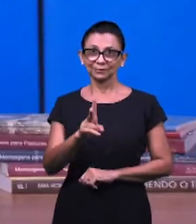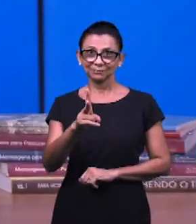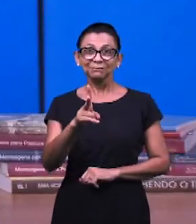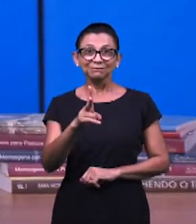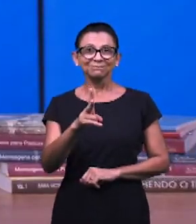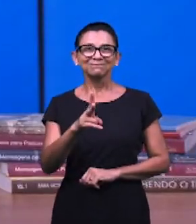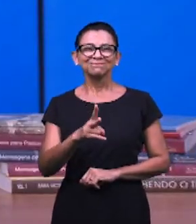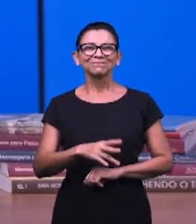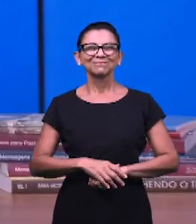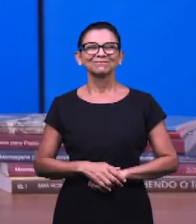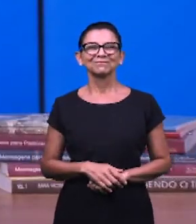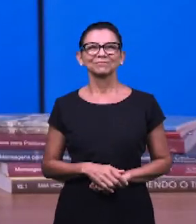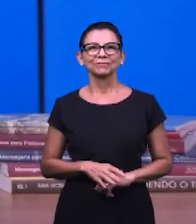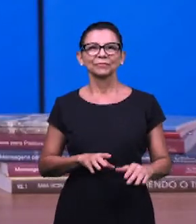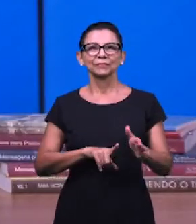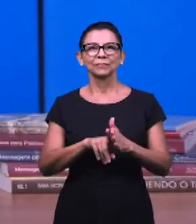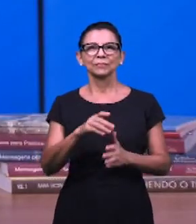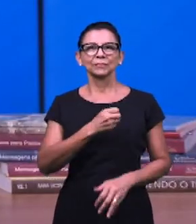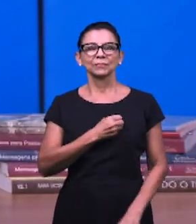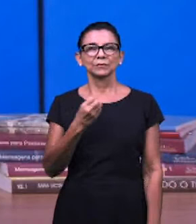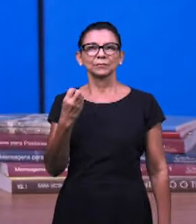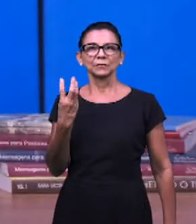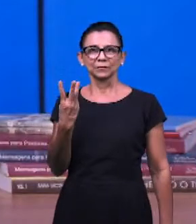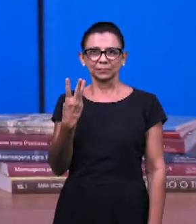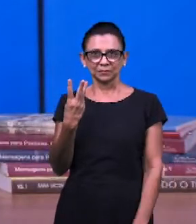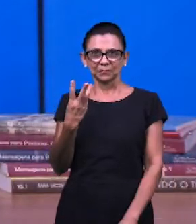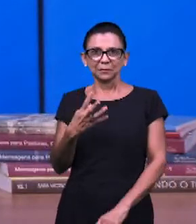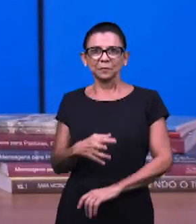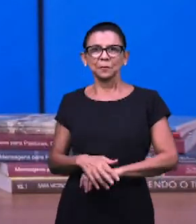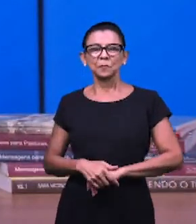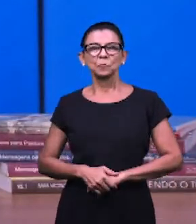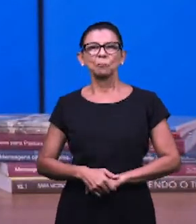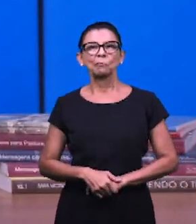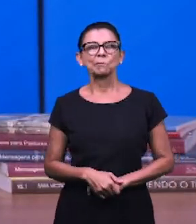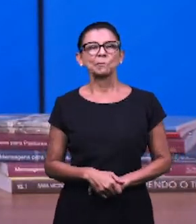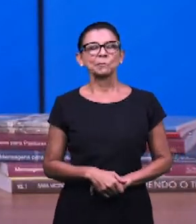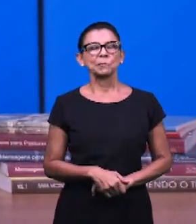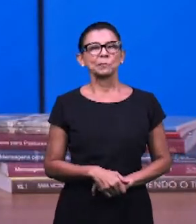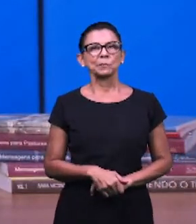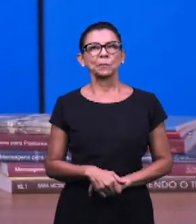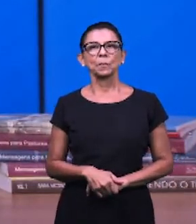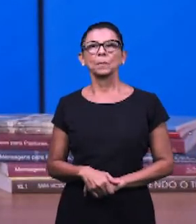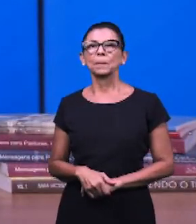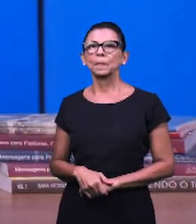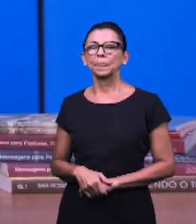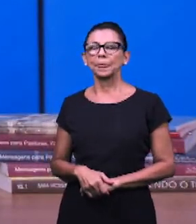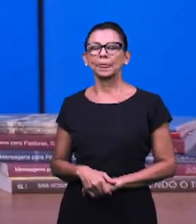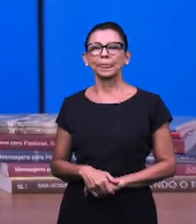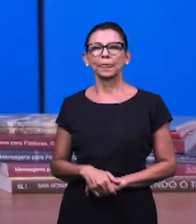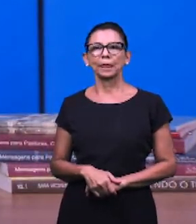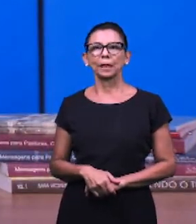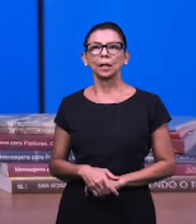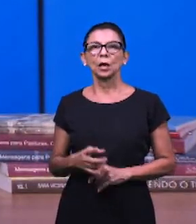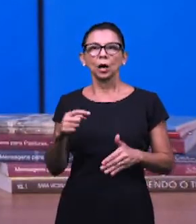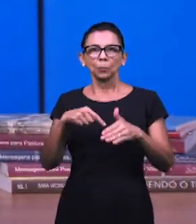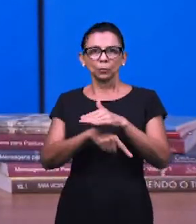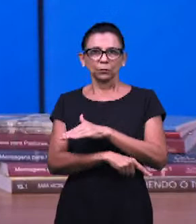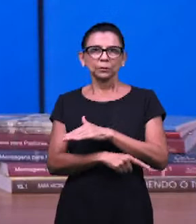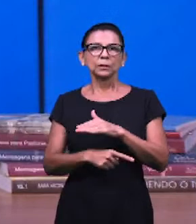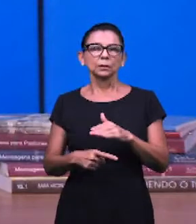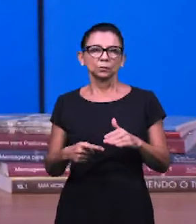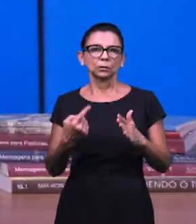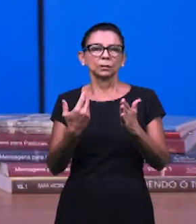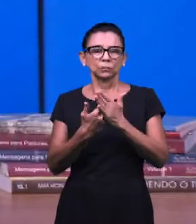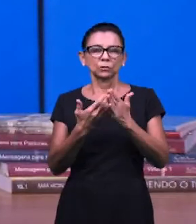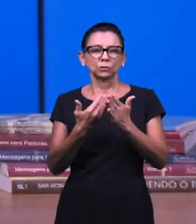vamos continuar, irmãos, a nossa terceira pergunta agora sobre o assunto, né? Ampliando o alcance do mistério do Evangelho